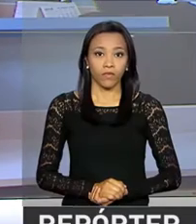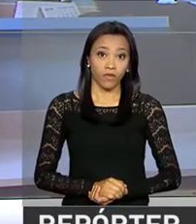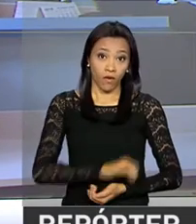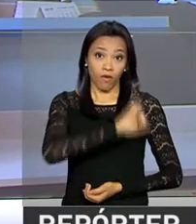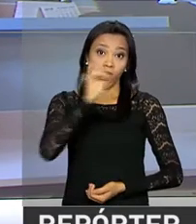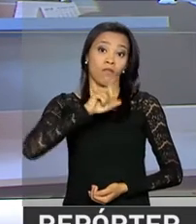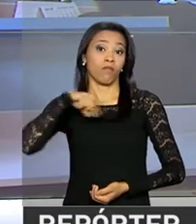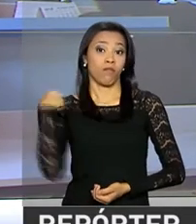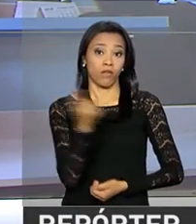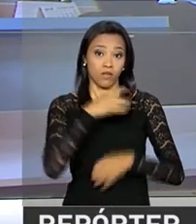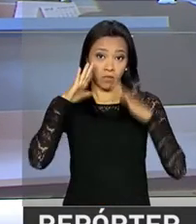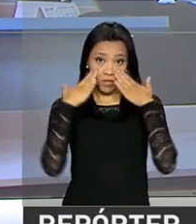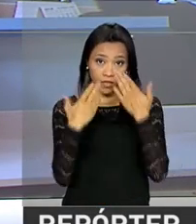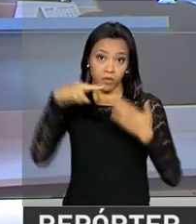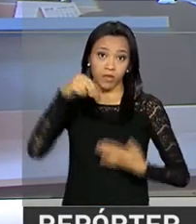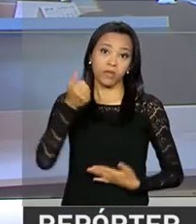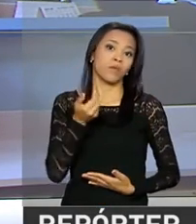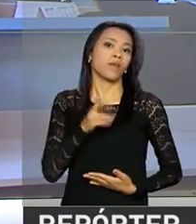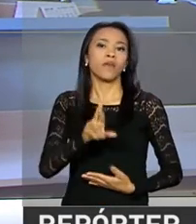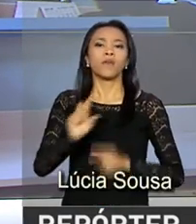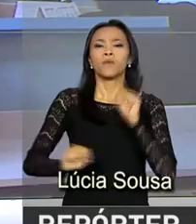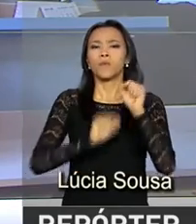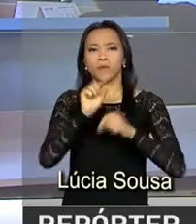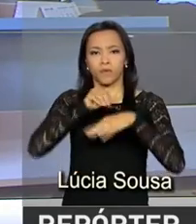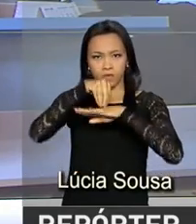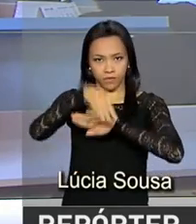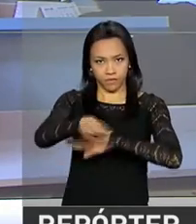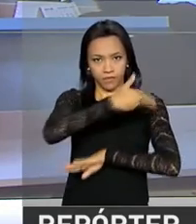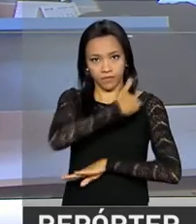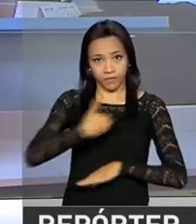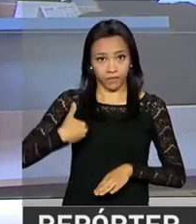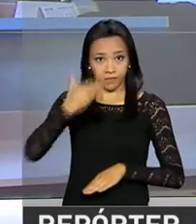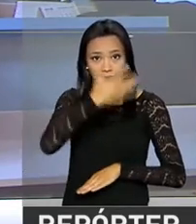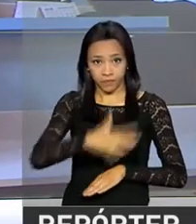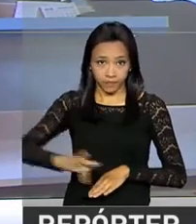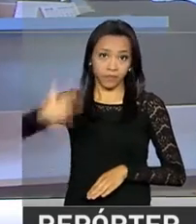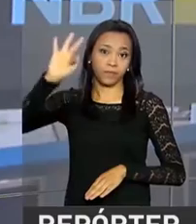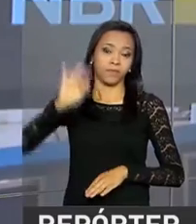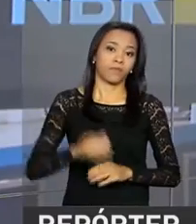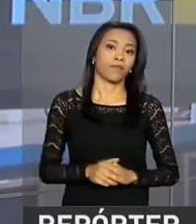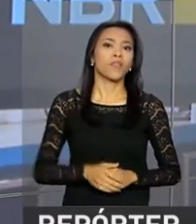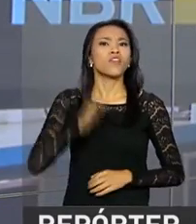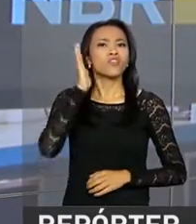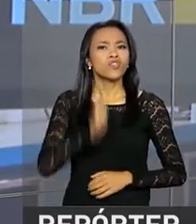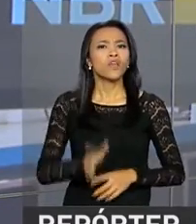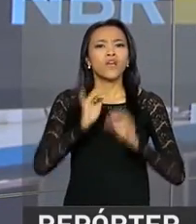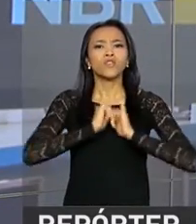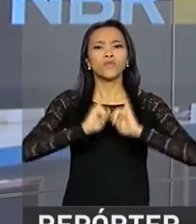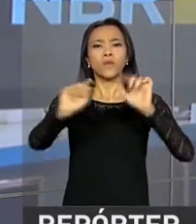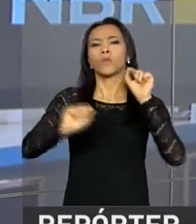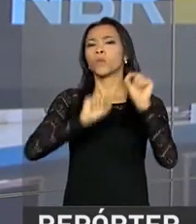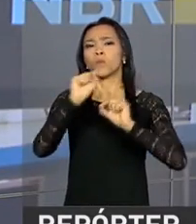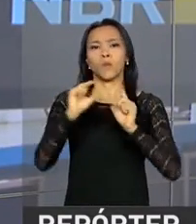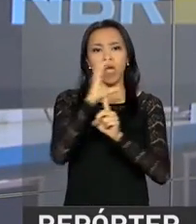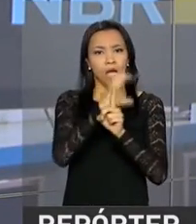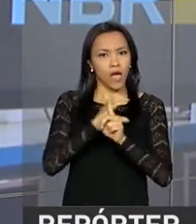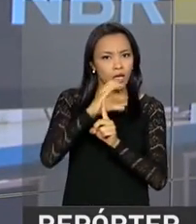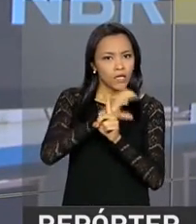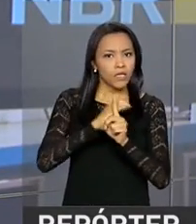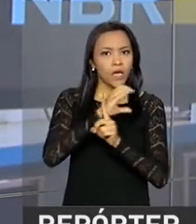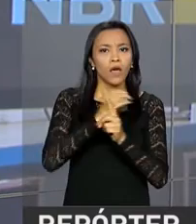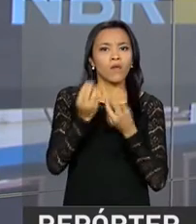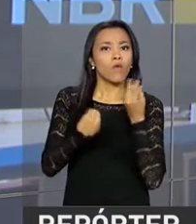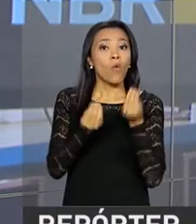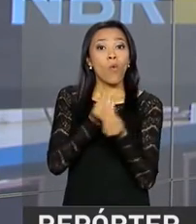Olá, voltamos com mais uma edição do Repórter NBR e as notícias do governo federal. Foi divulgado o calendário para saque